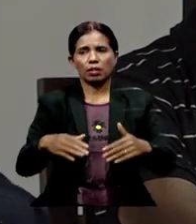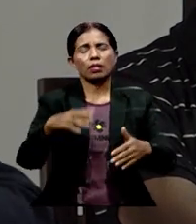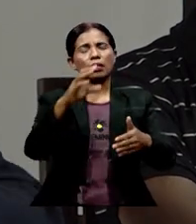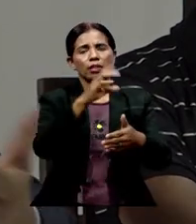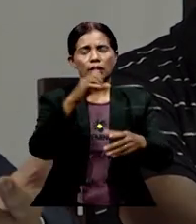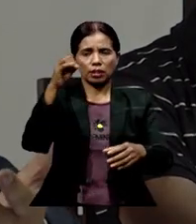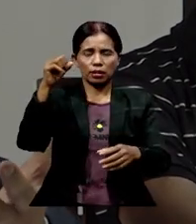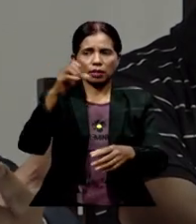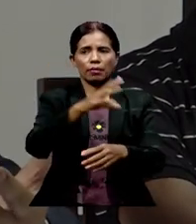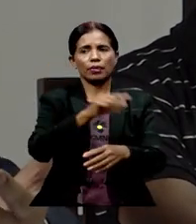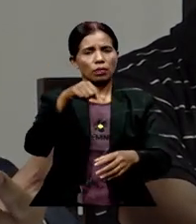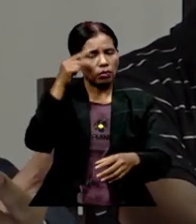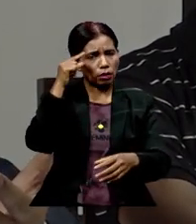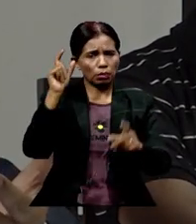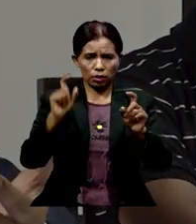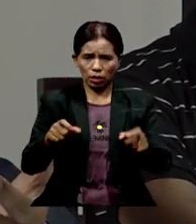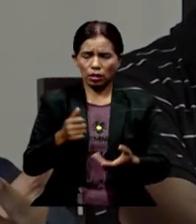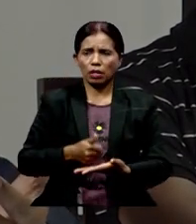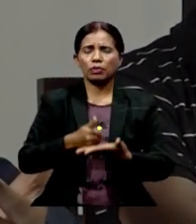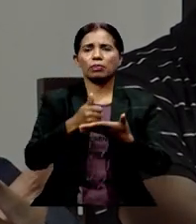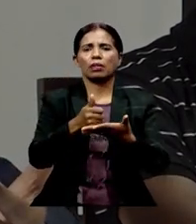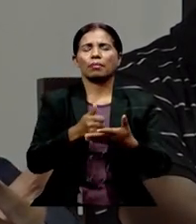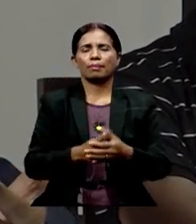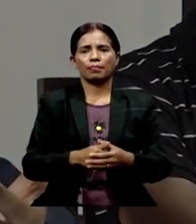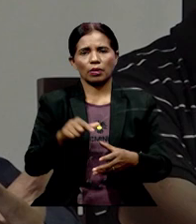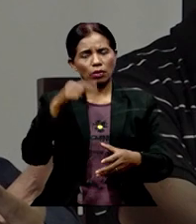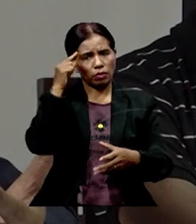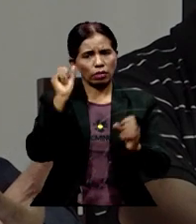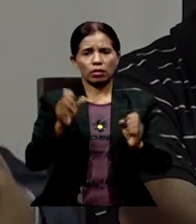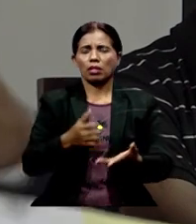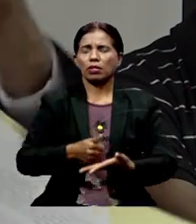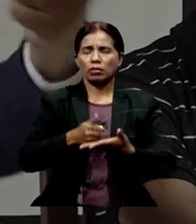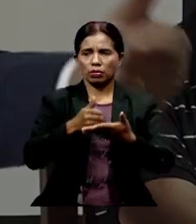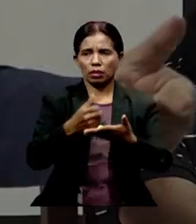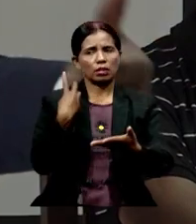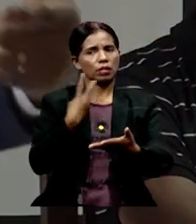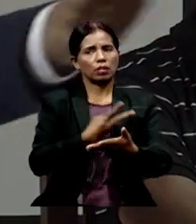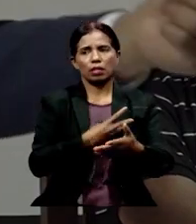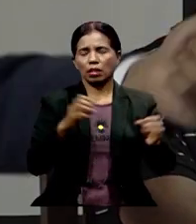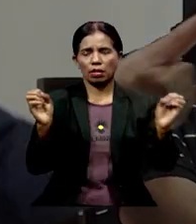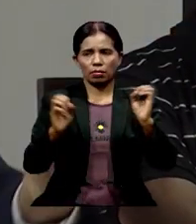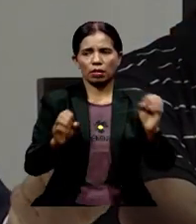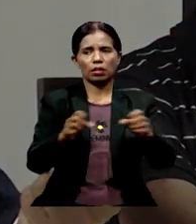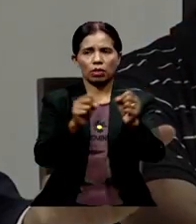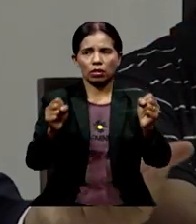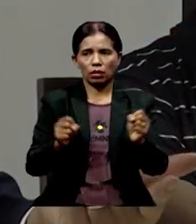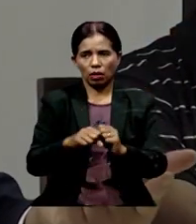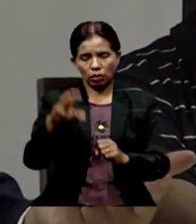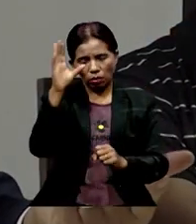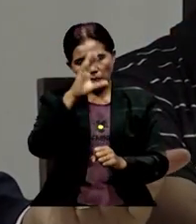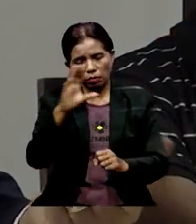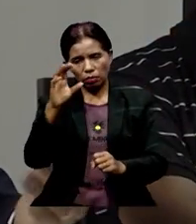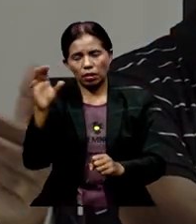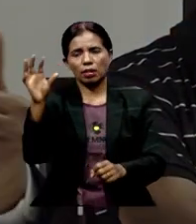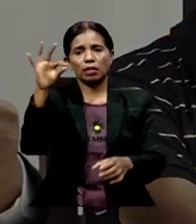nele, governo tem que facilitar. Governo tem que facilitar tumba. E dela bel e diz suku ya kraina tu bukan siat ba bukan tinta